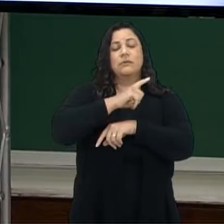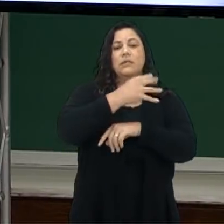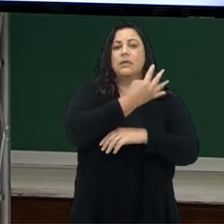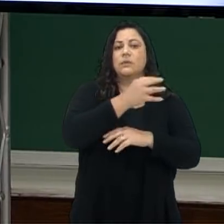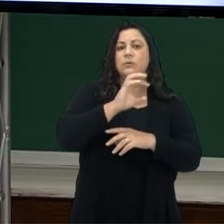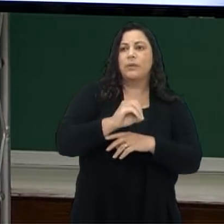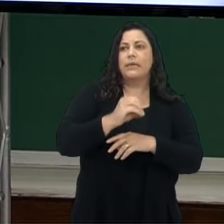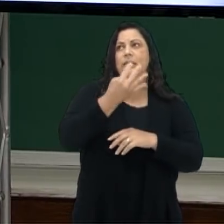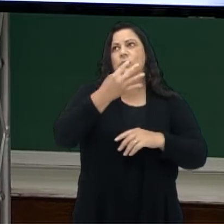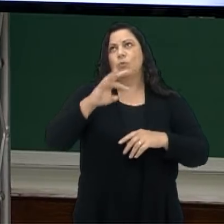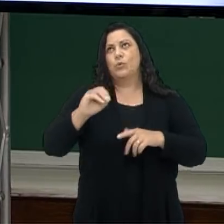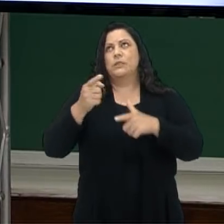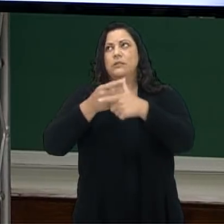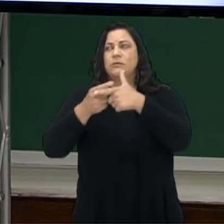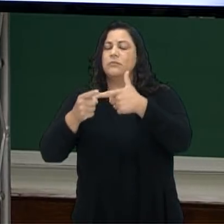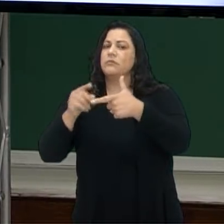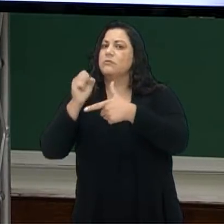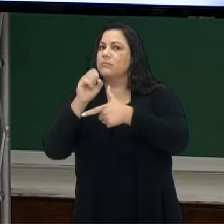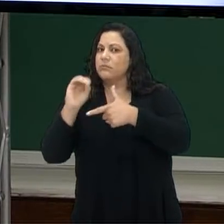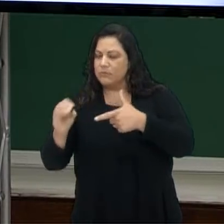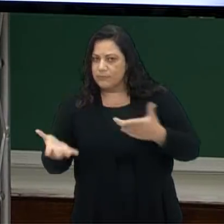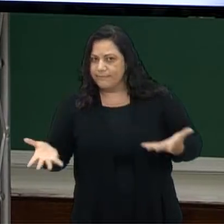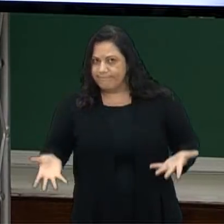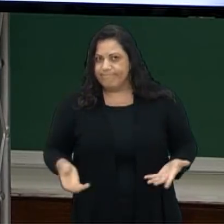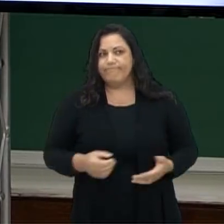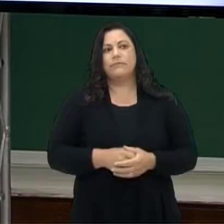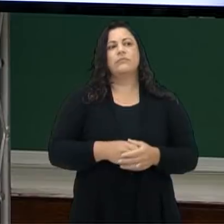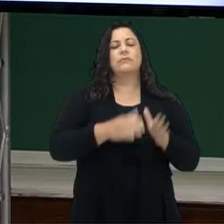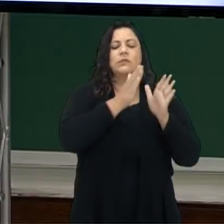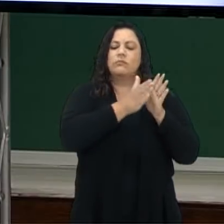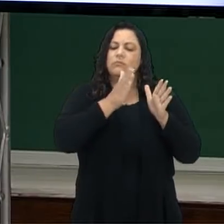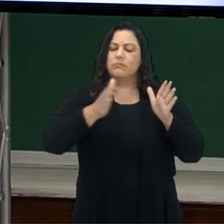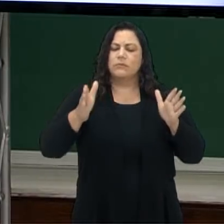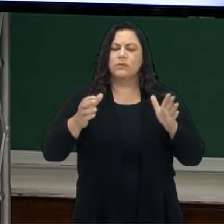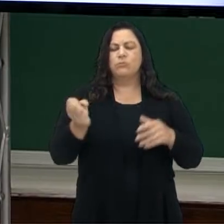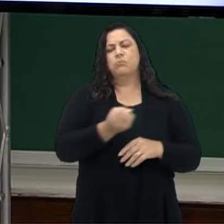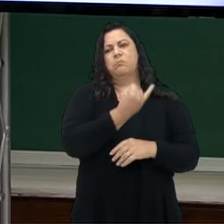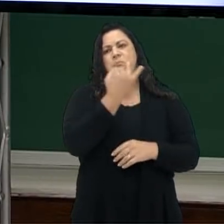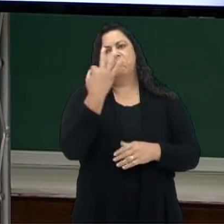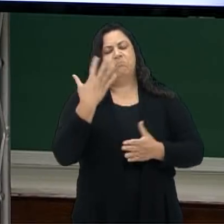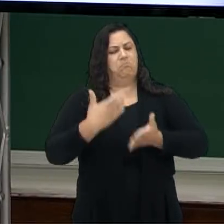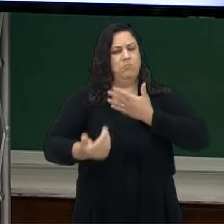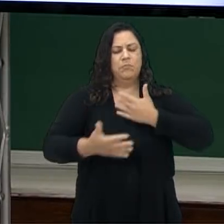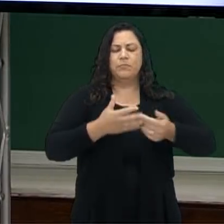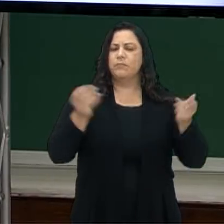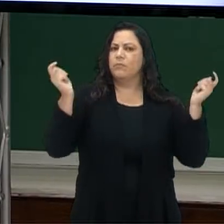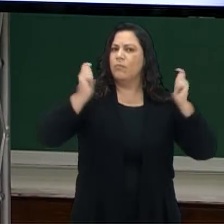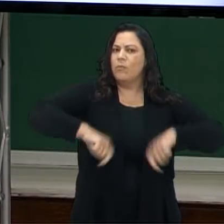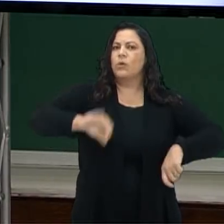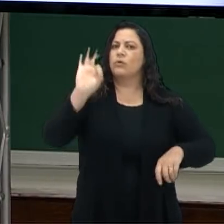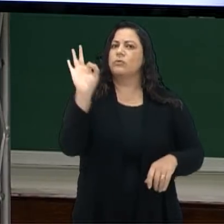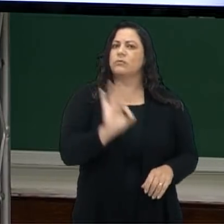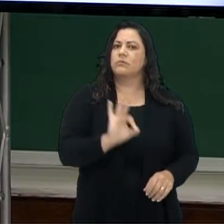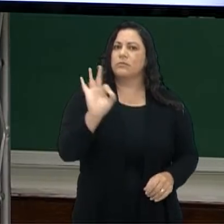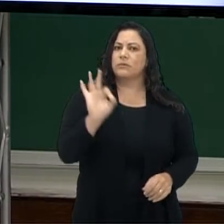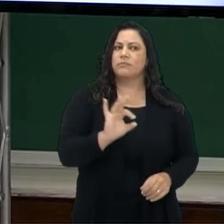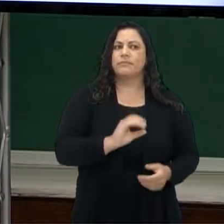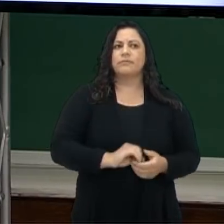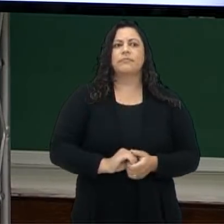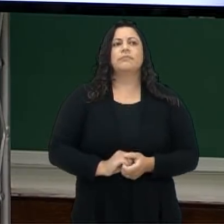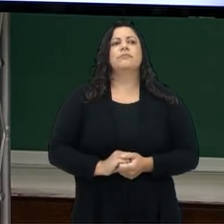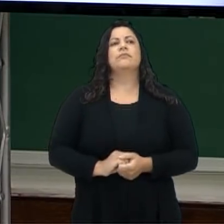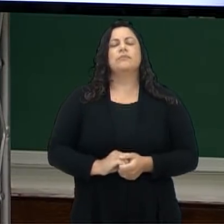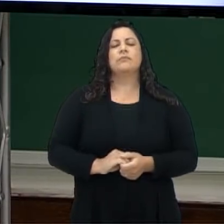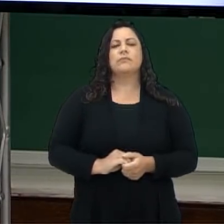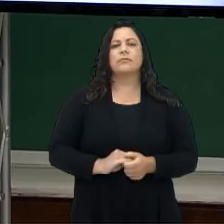Se eu quisesse 35, 35 divididos por 80. Então, qualquer quantidade, eu posso calcular os percentuais aqui. Então,